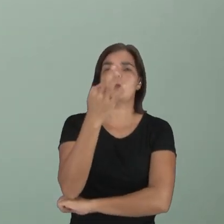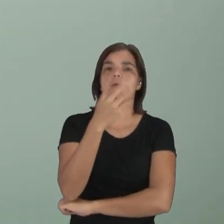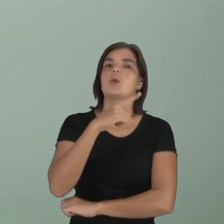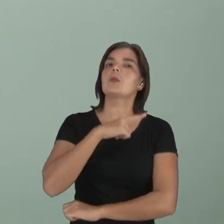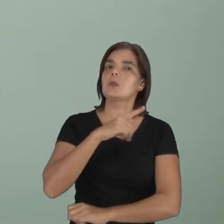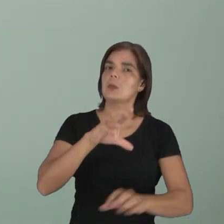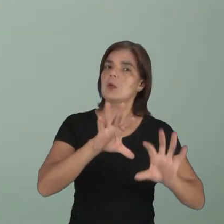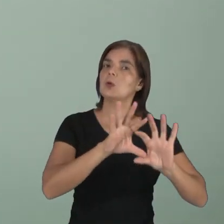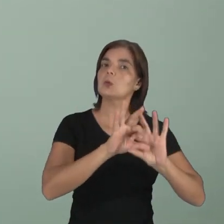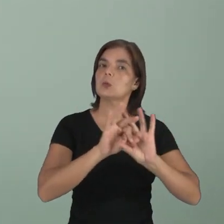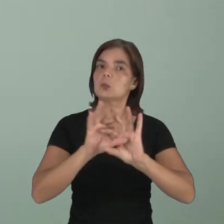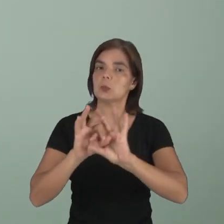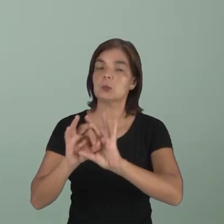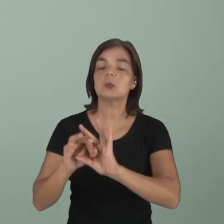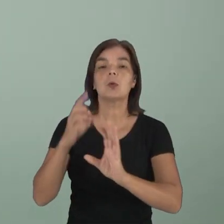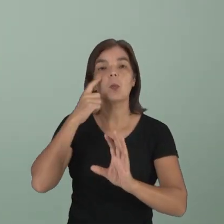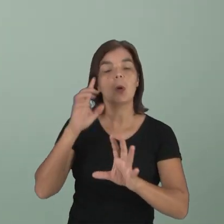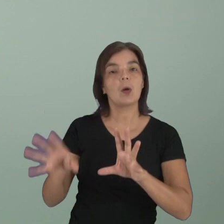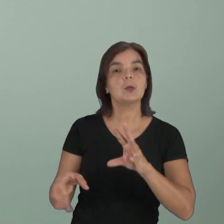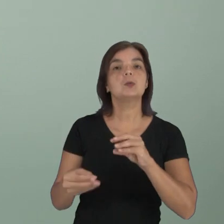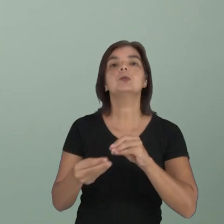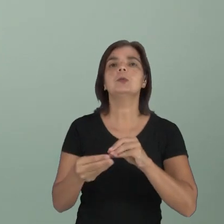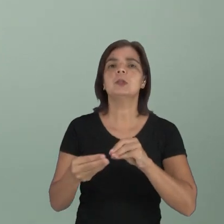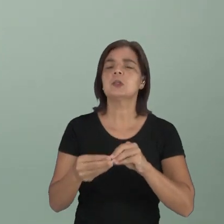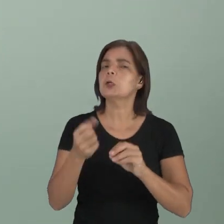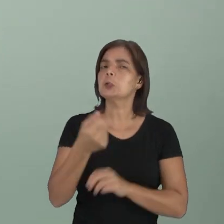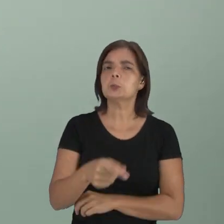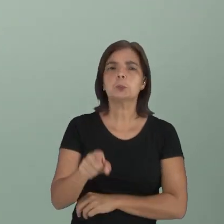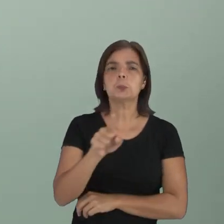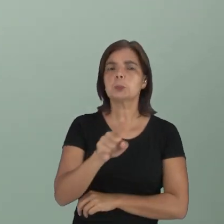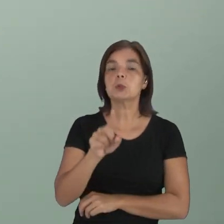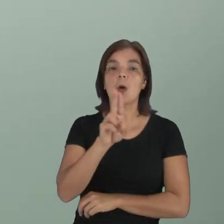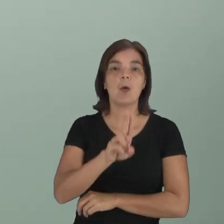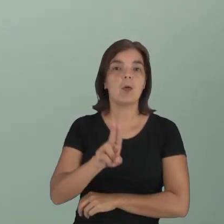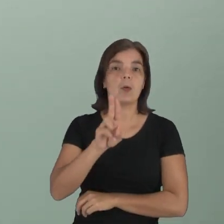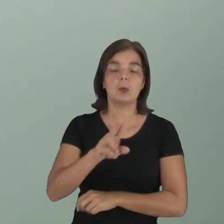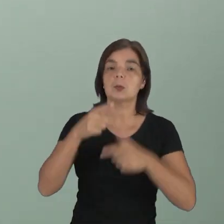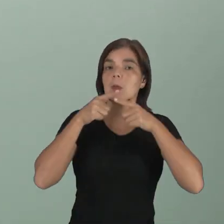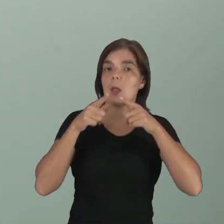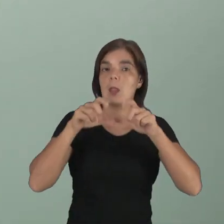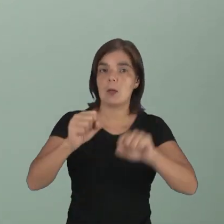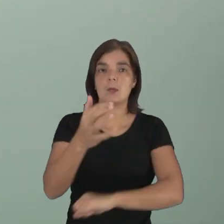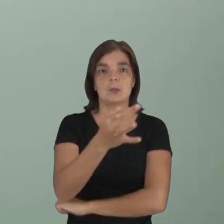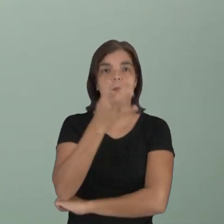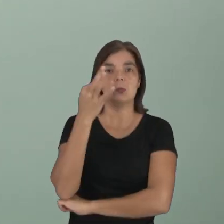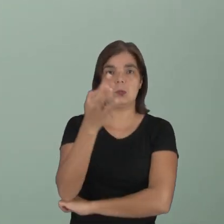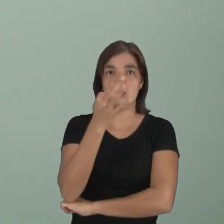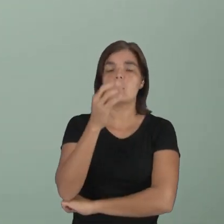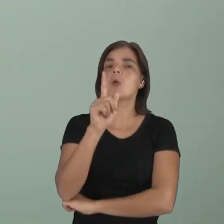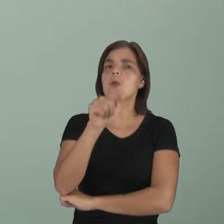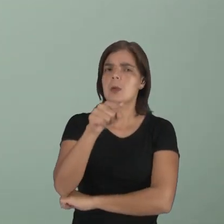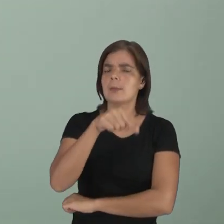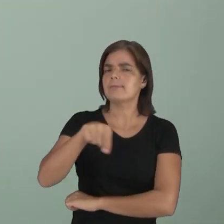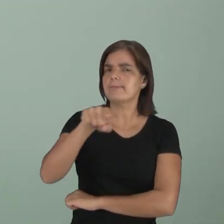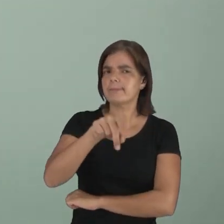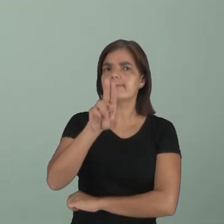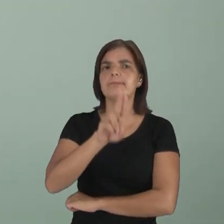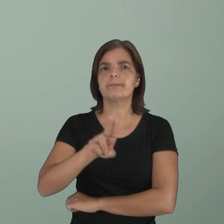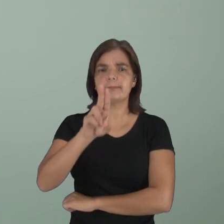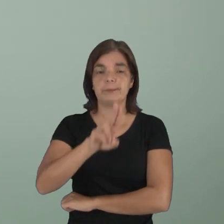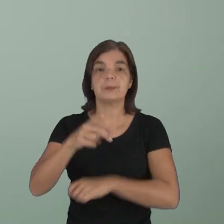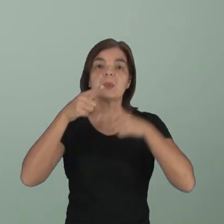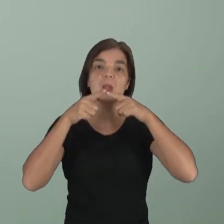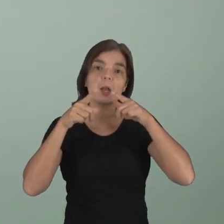Tem contextos que estamos inseridos que não é necessário você utilizar a linguagem formal, que é para você utilizar